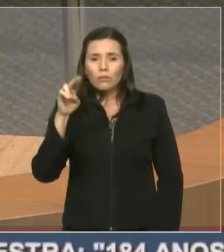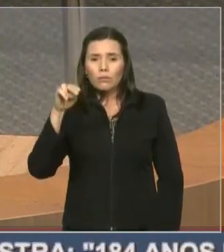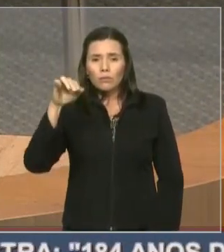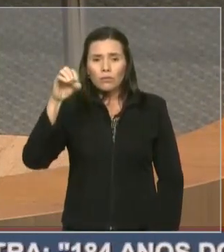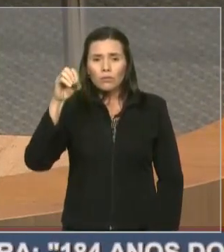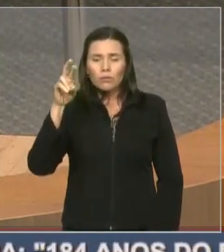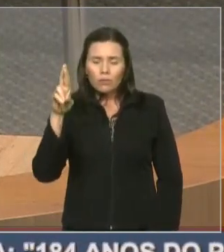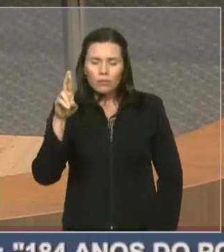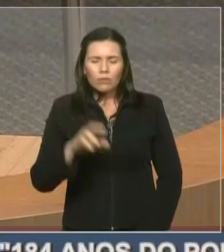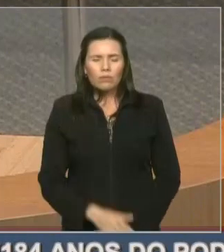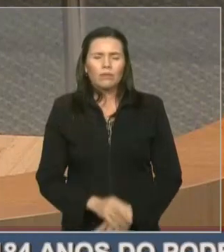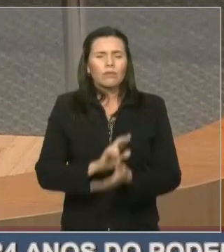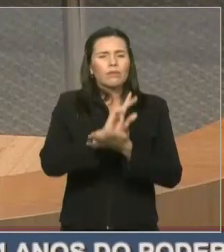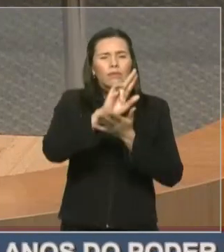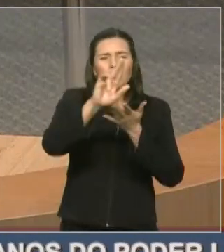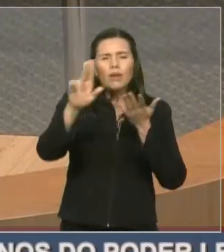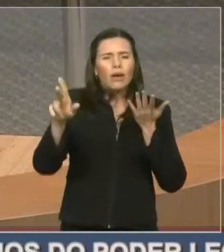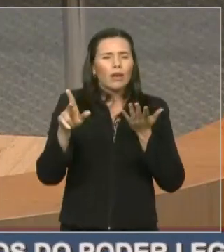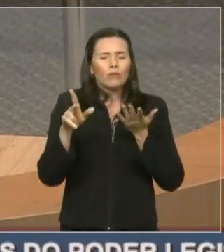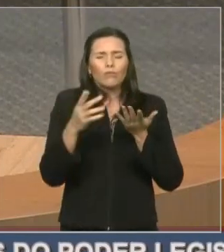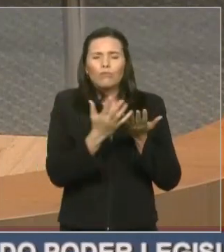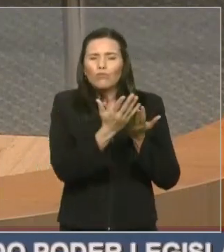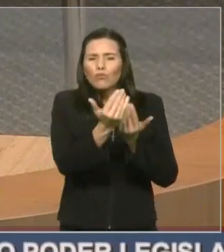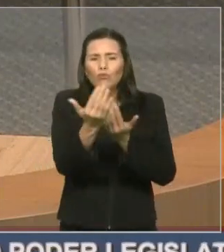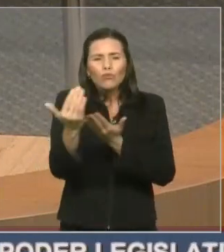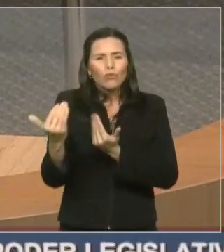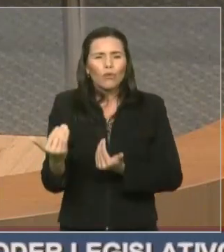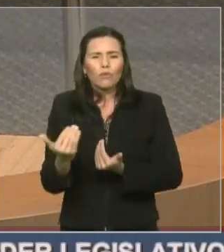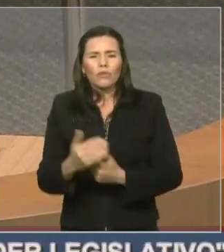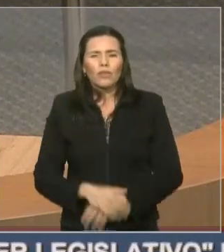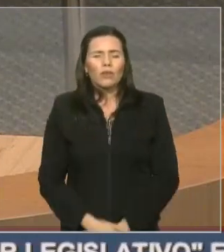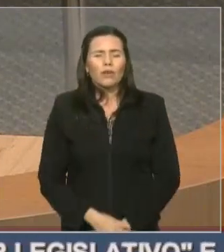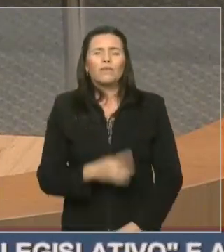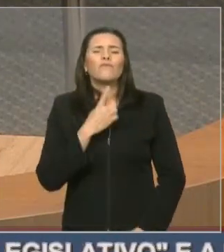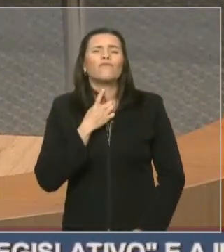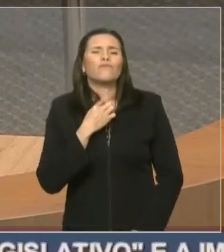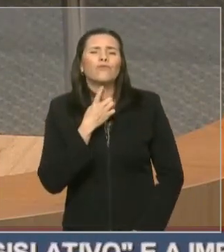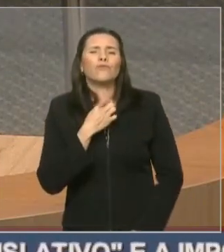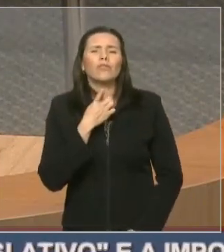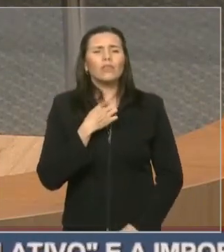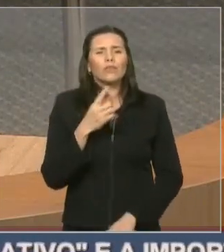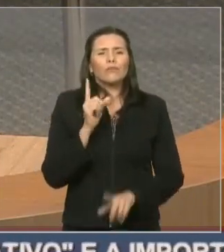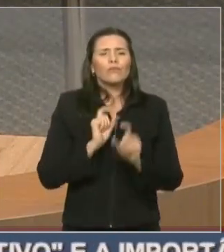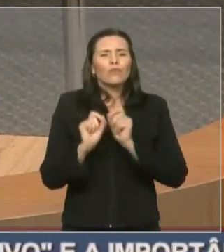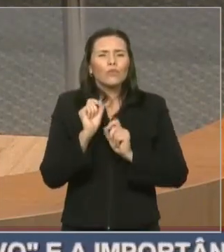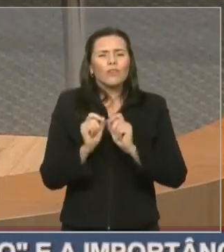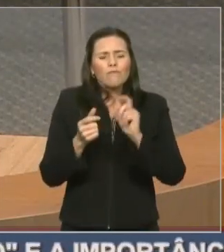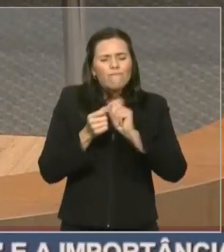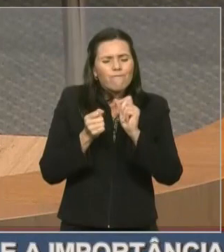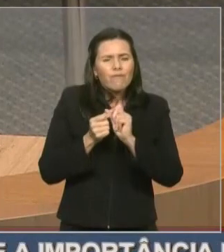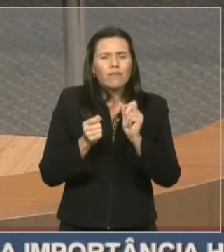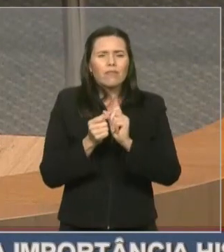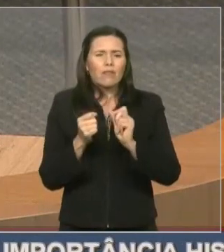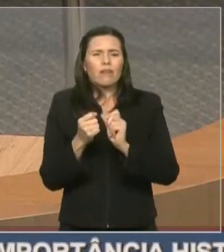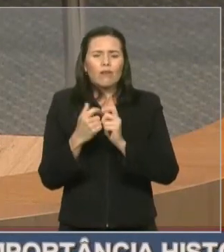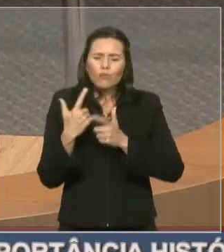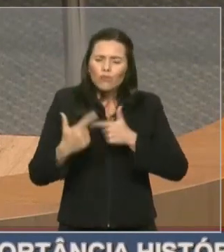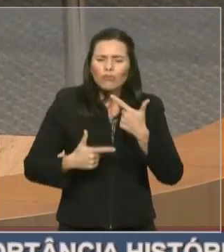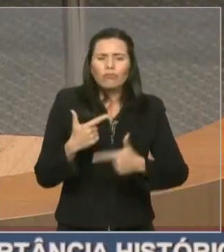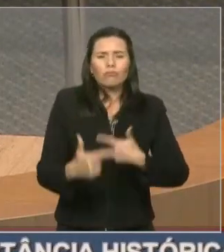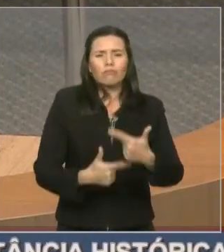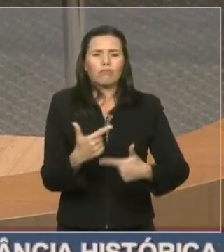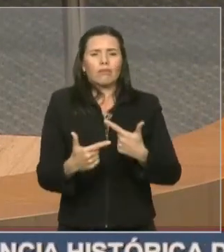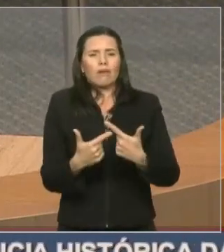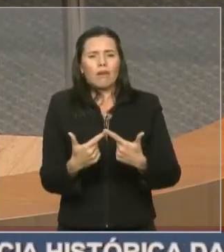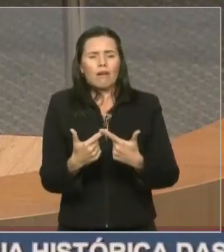Sabe o que é juventude? Aquela vontade de acertar, aquela vontade de ser bom deputado, de